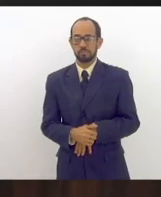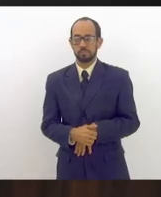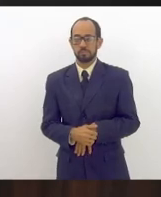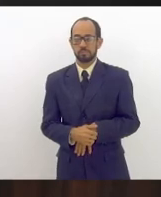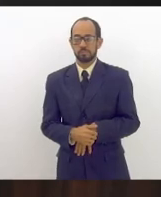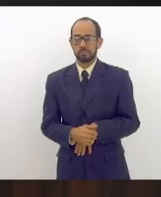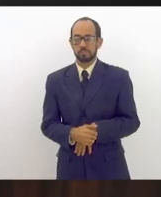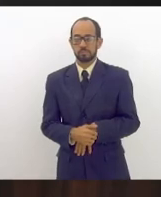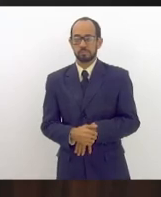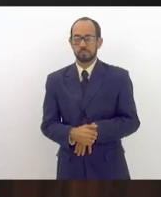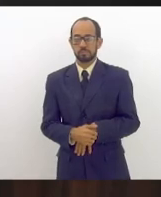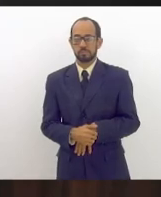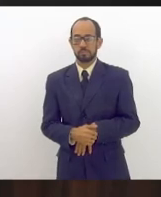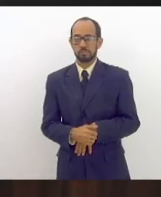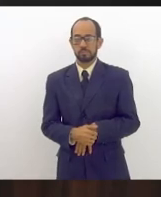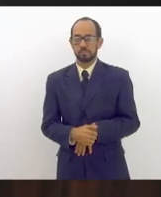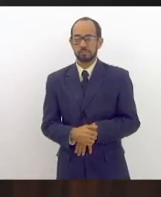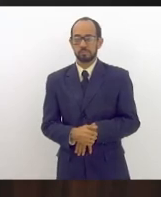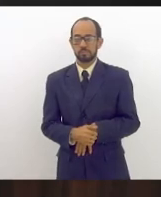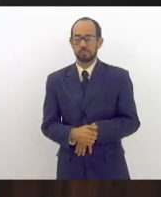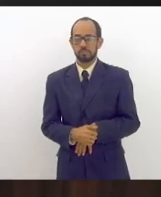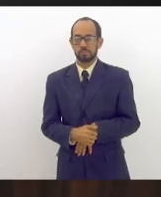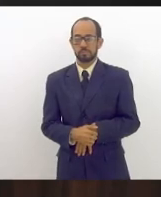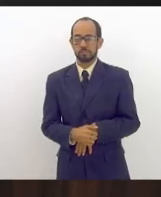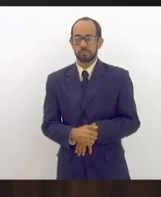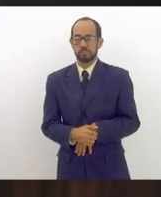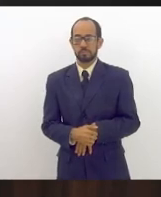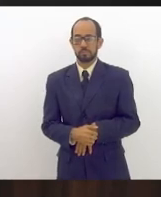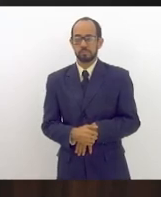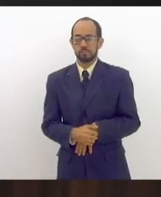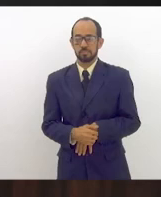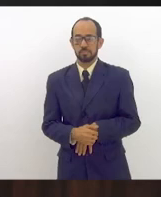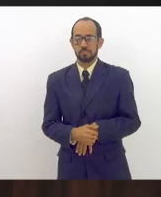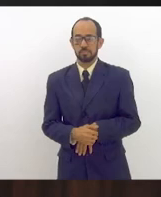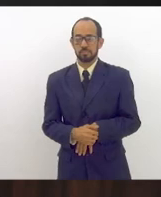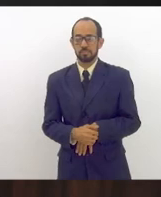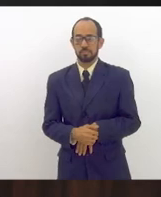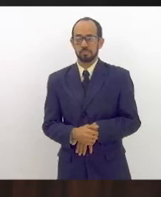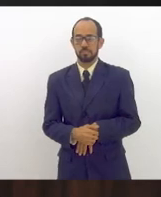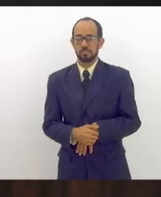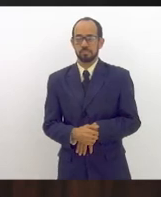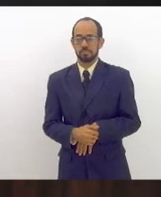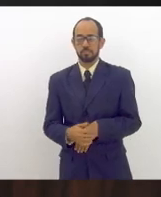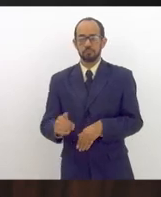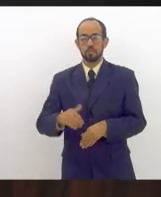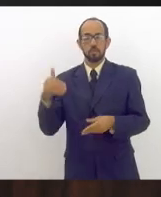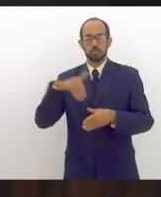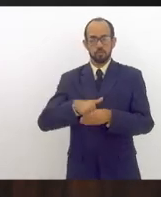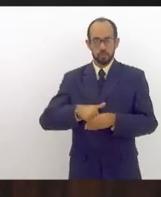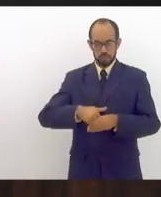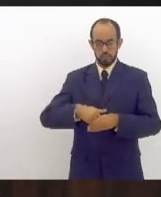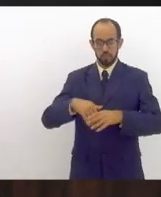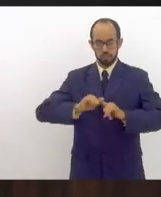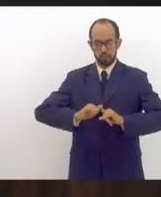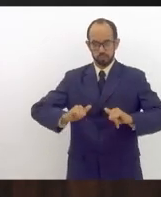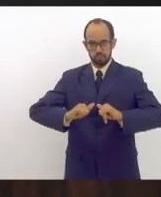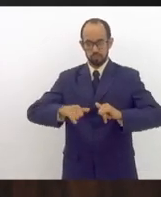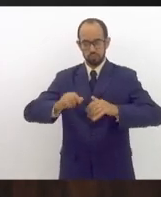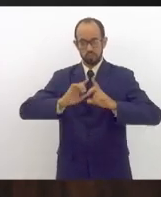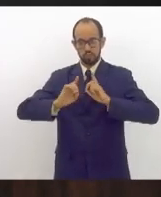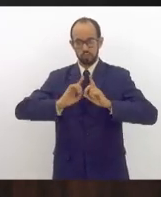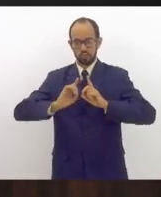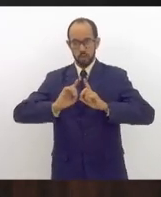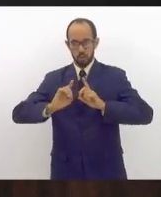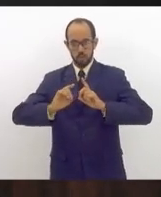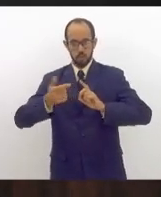Tira a foto aqui. Tira a foto aqui e manda para ela. Ou manda para ela. Com os pareceres emitidos em discussão, não havendo